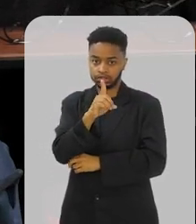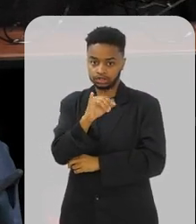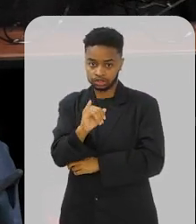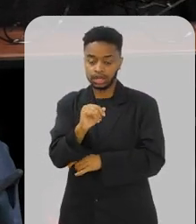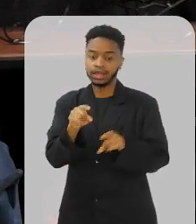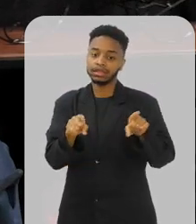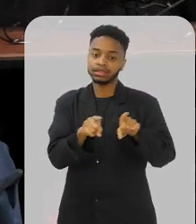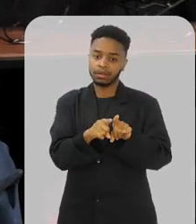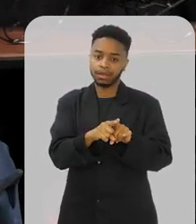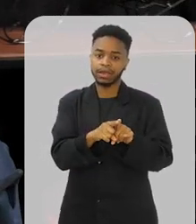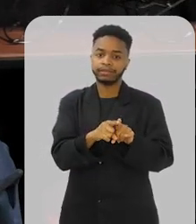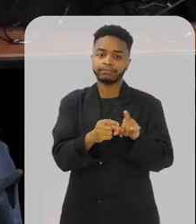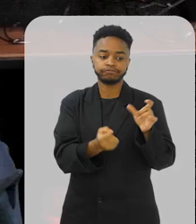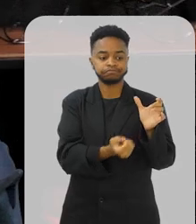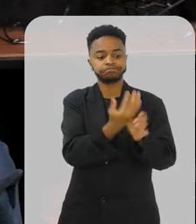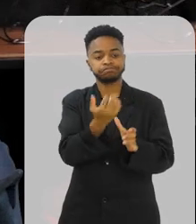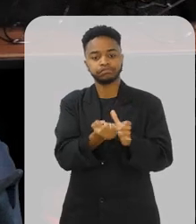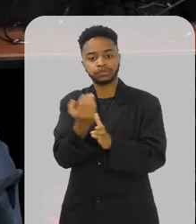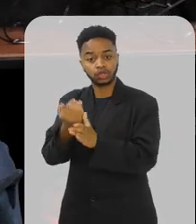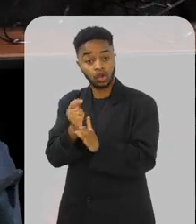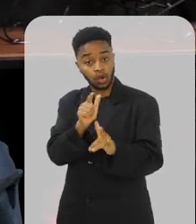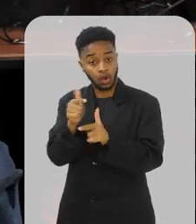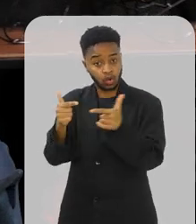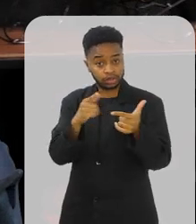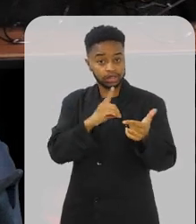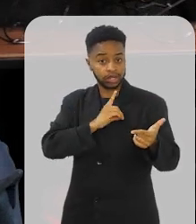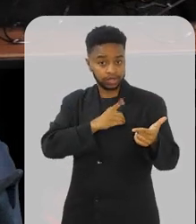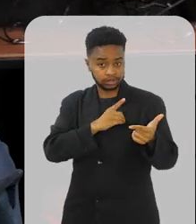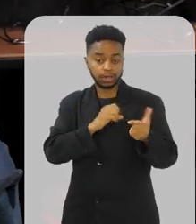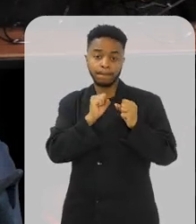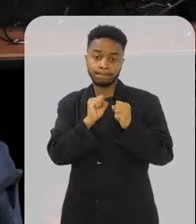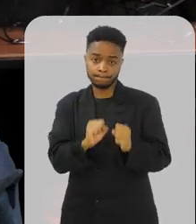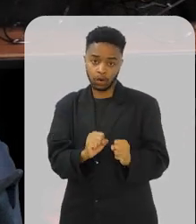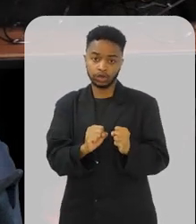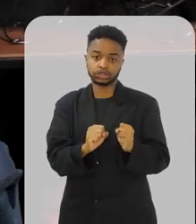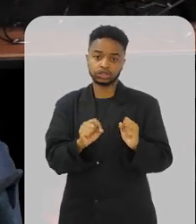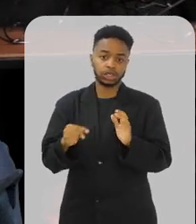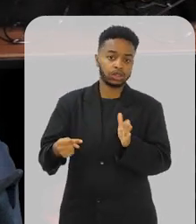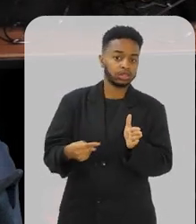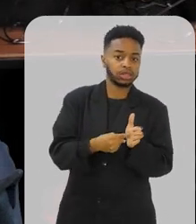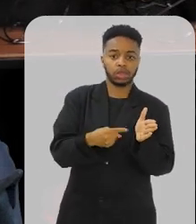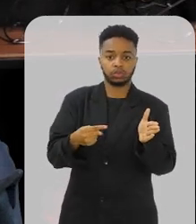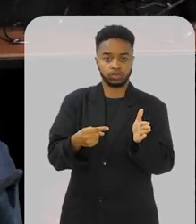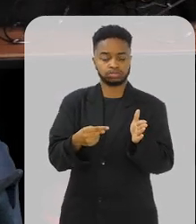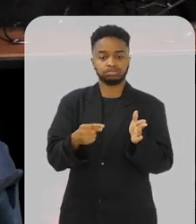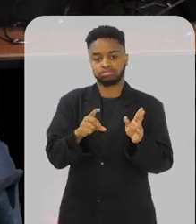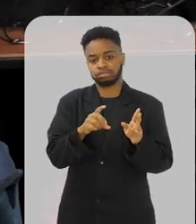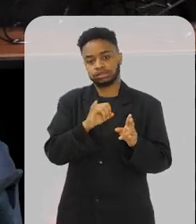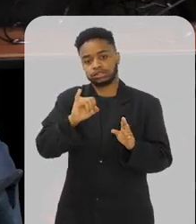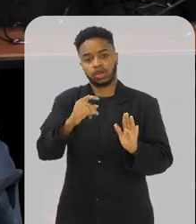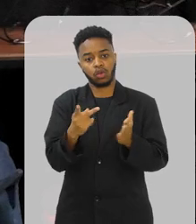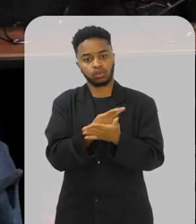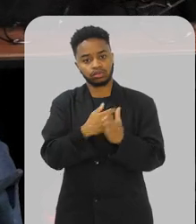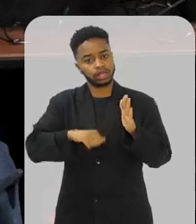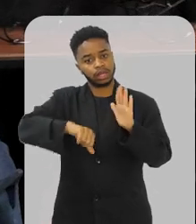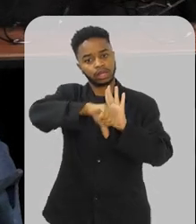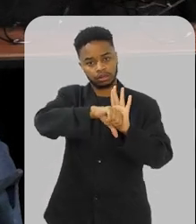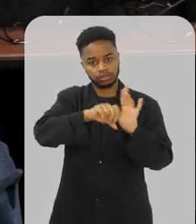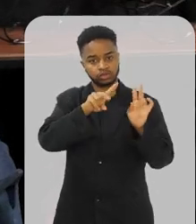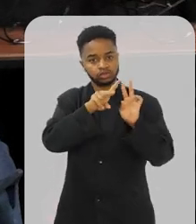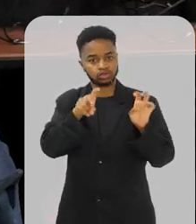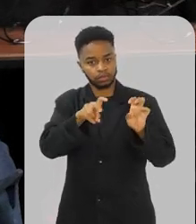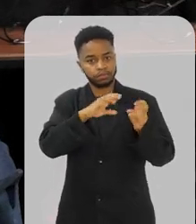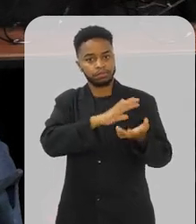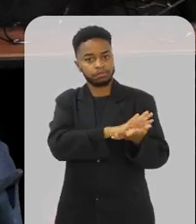foi aberto às outras delegacias que também podem receber uma queixa-crime sobre um caso de